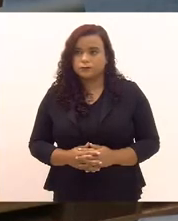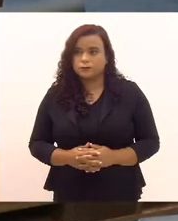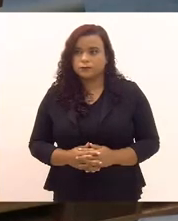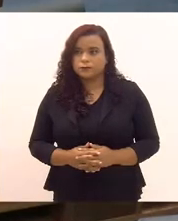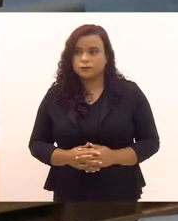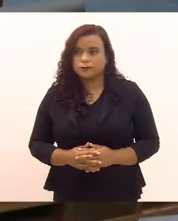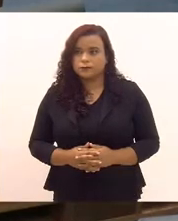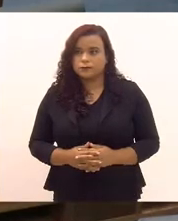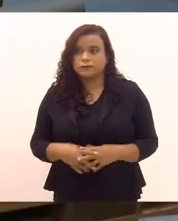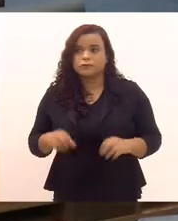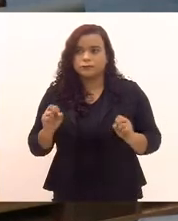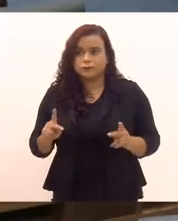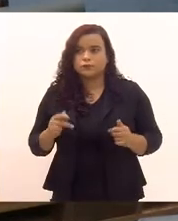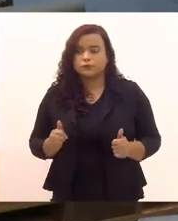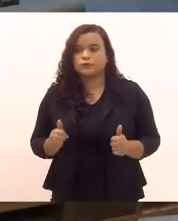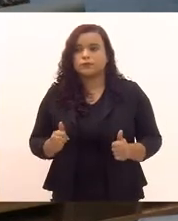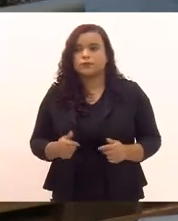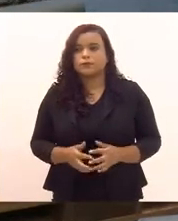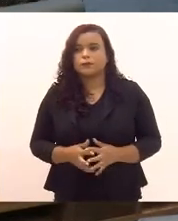Oi ok